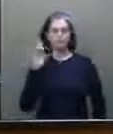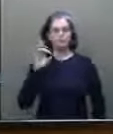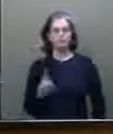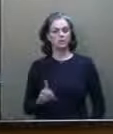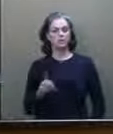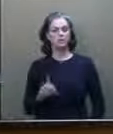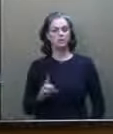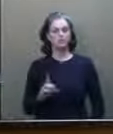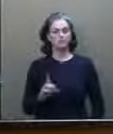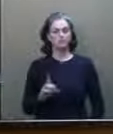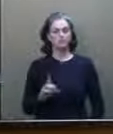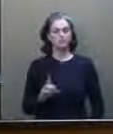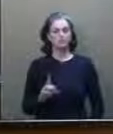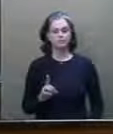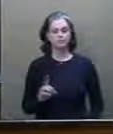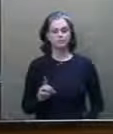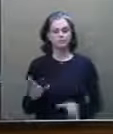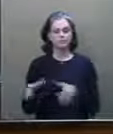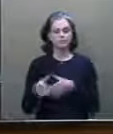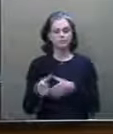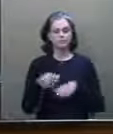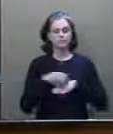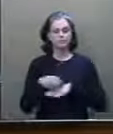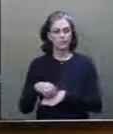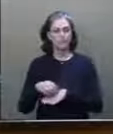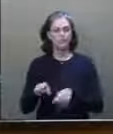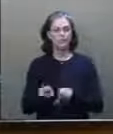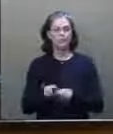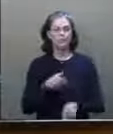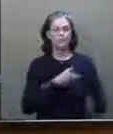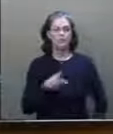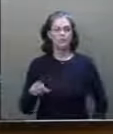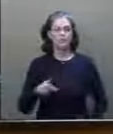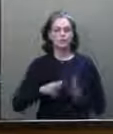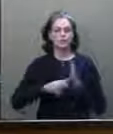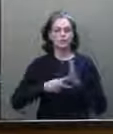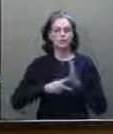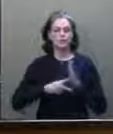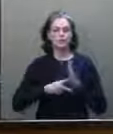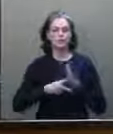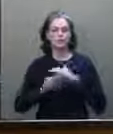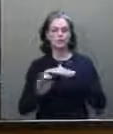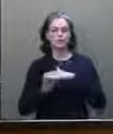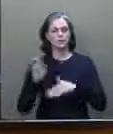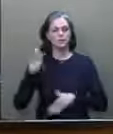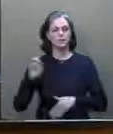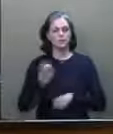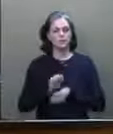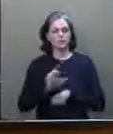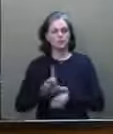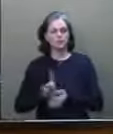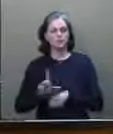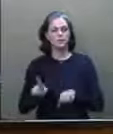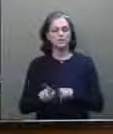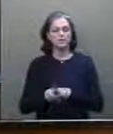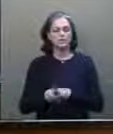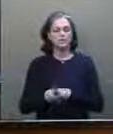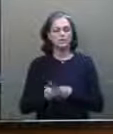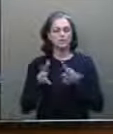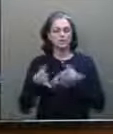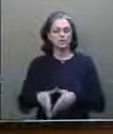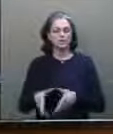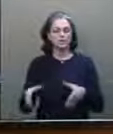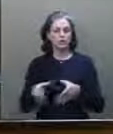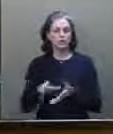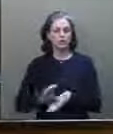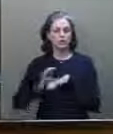Transporte Passageiro de Belo Horizonte, de presidente do Sindicato das Empresas de Transporte Passageiro de São Luís e de membro do Conselho Diretor da